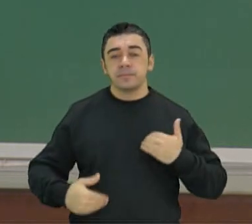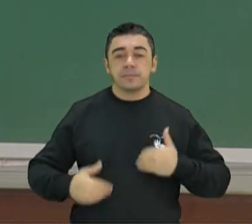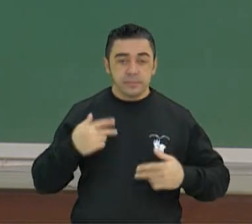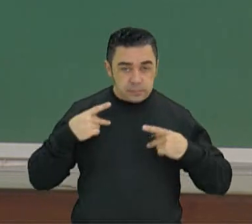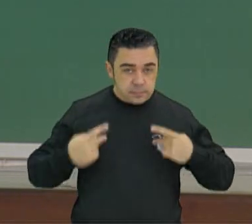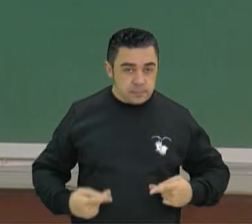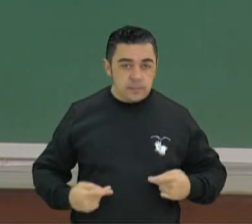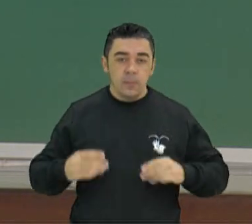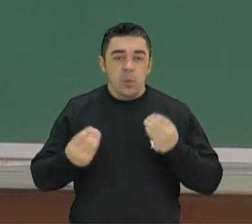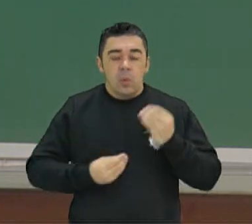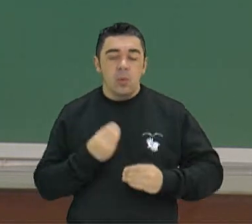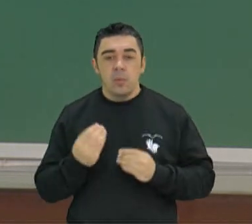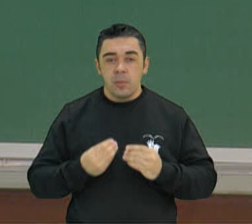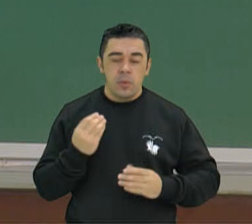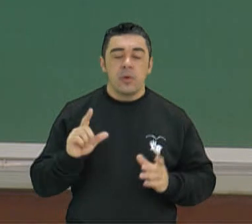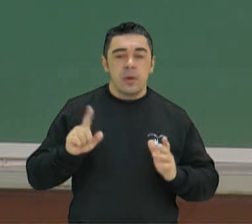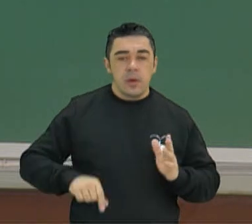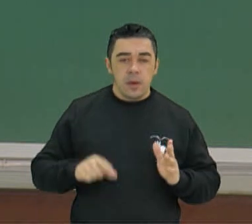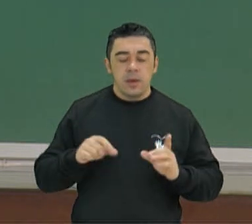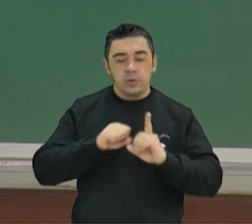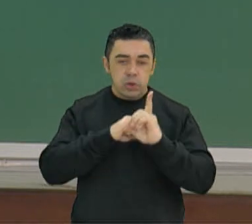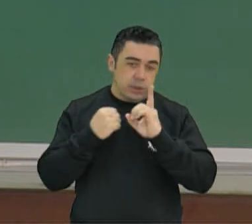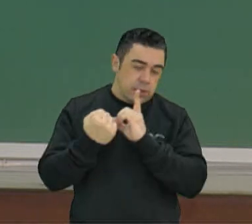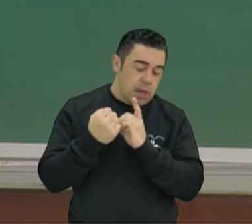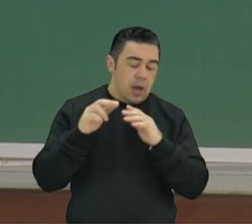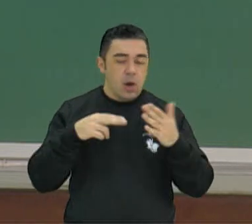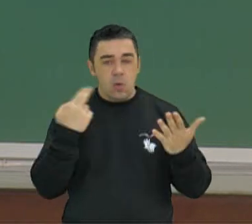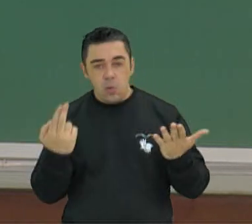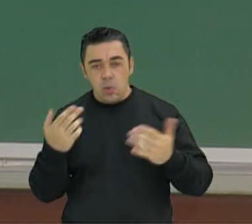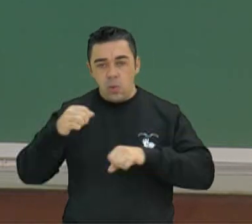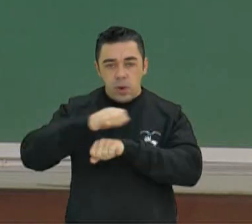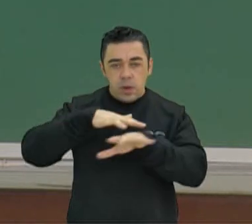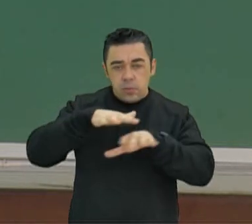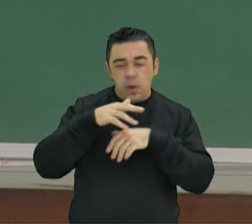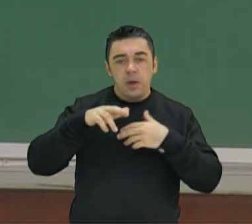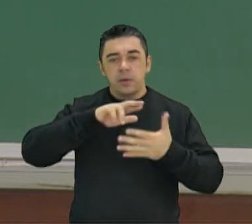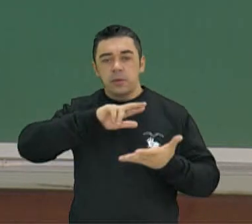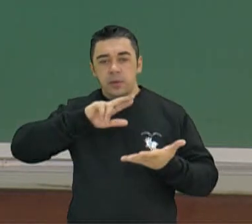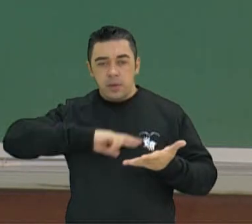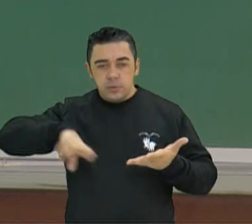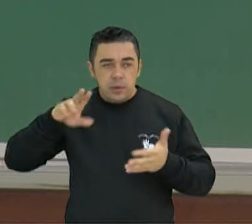sociais, seja por rituais ou apenas por razões estéticas.